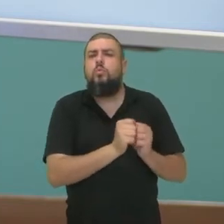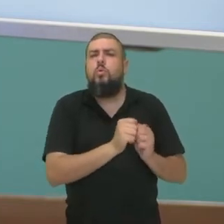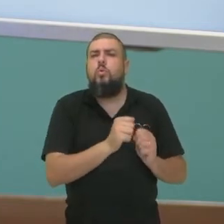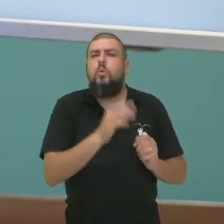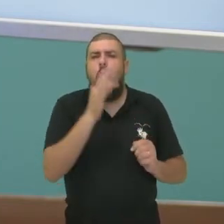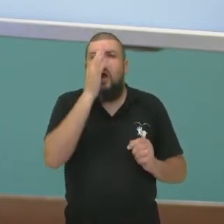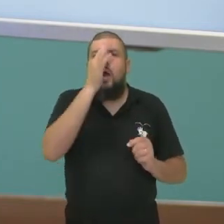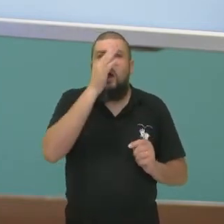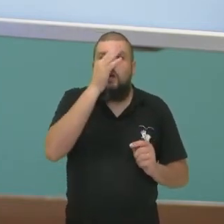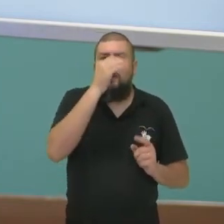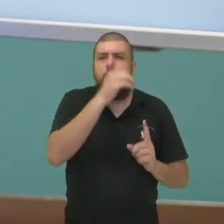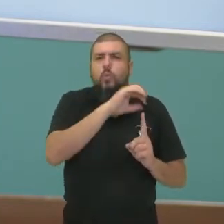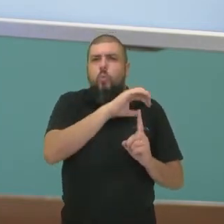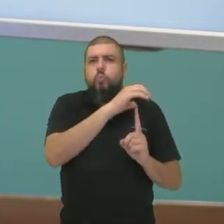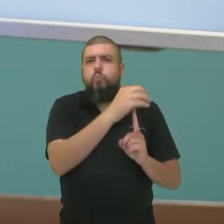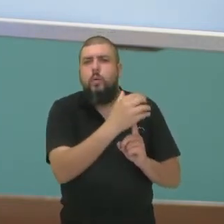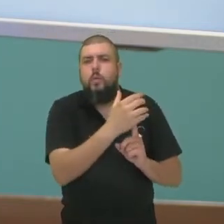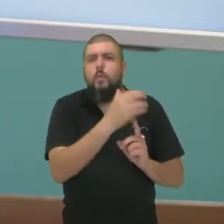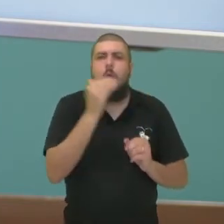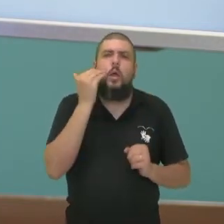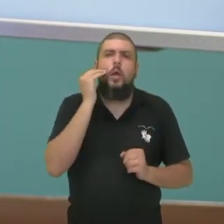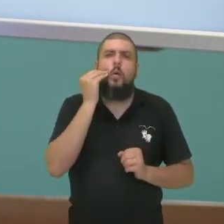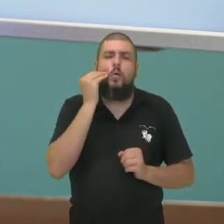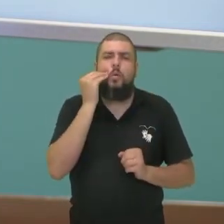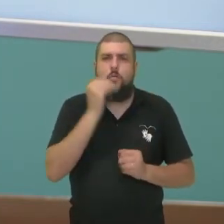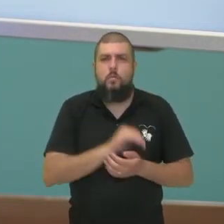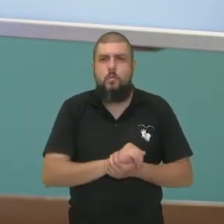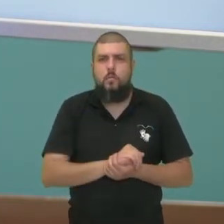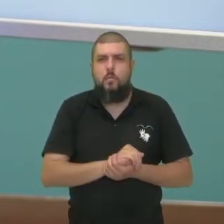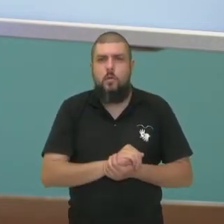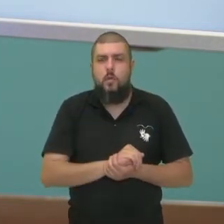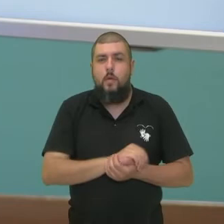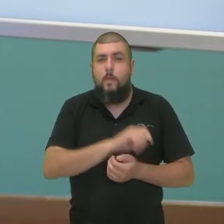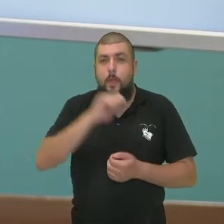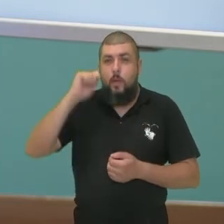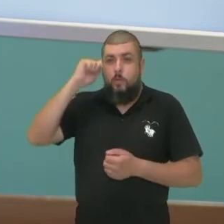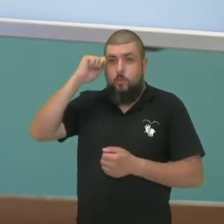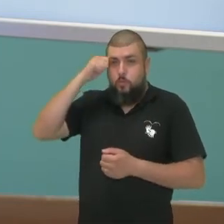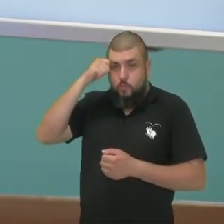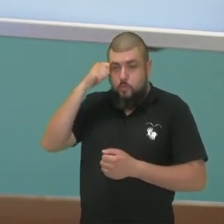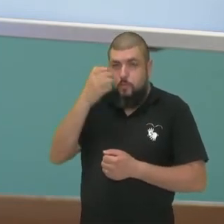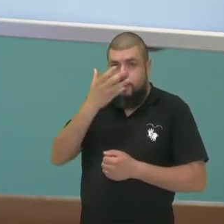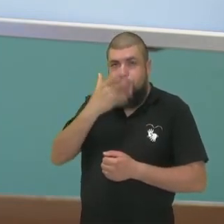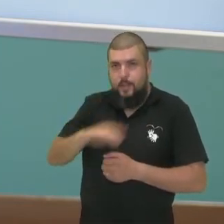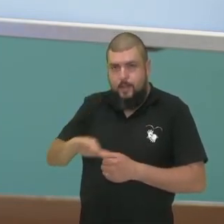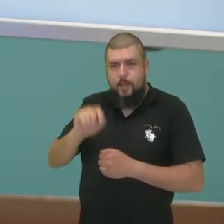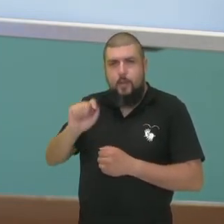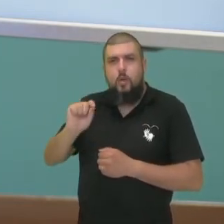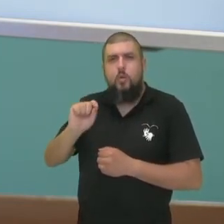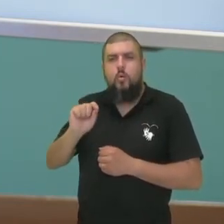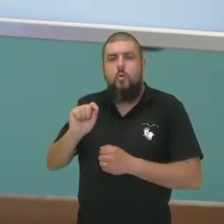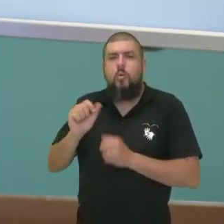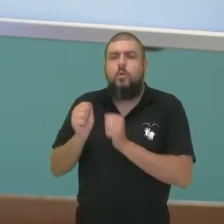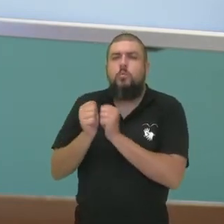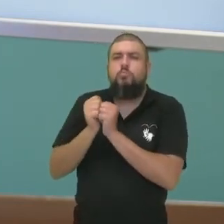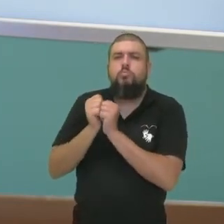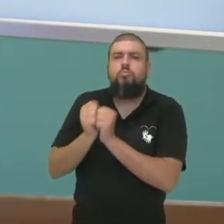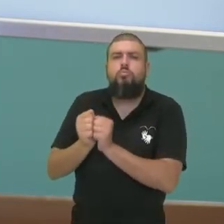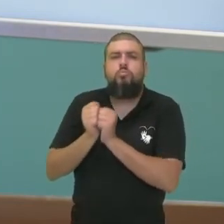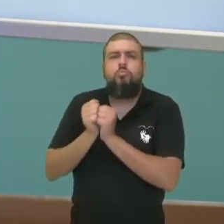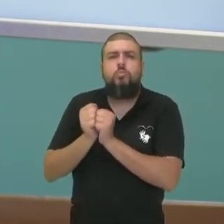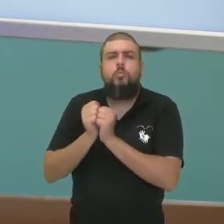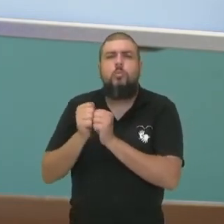um baobá, que é uma árvore, né, própria e característica do continente